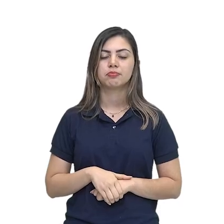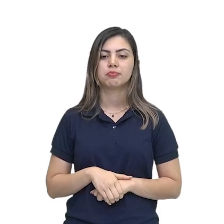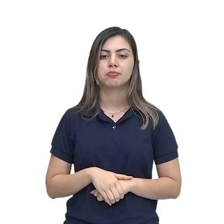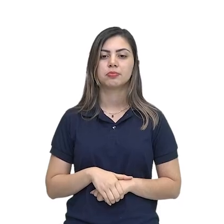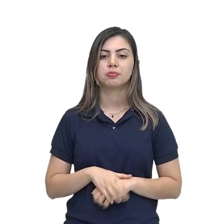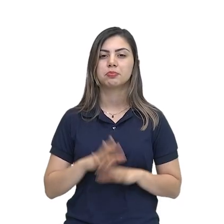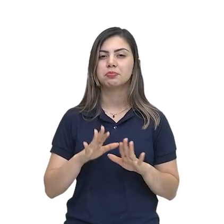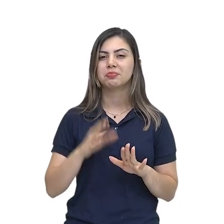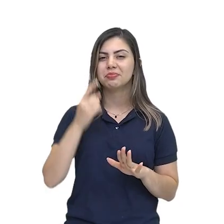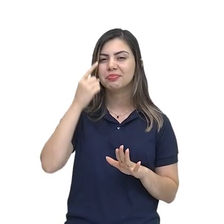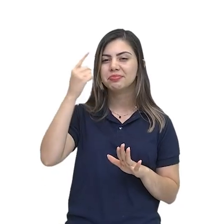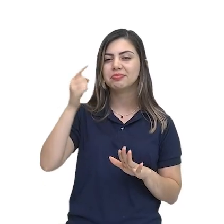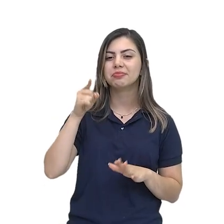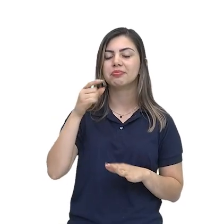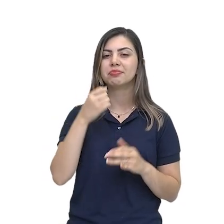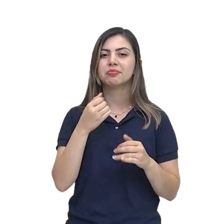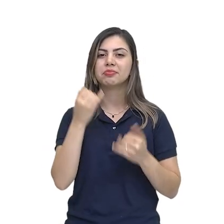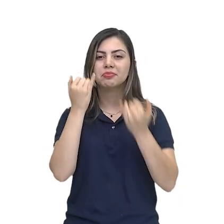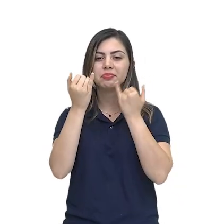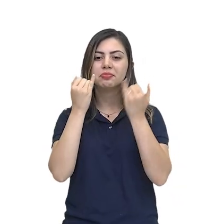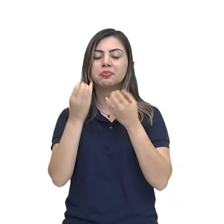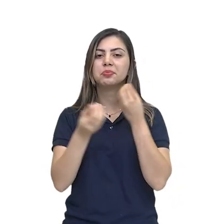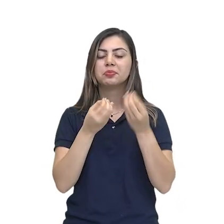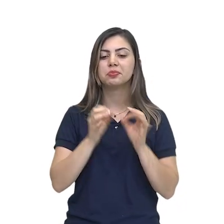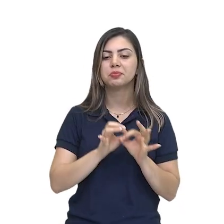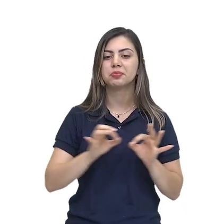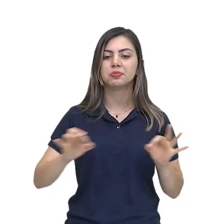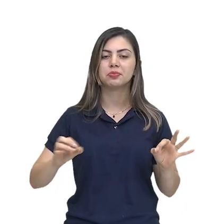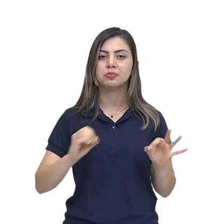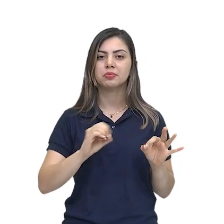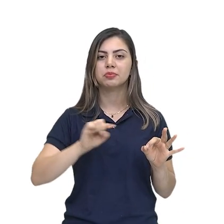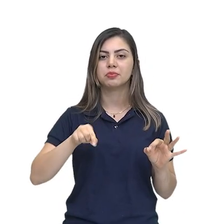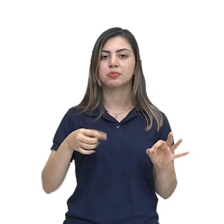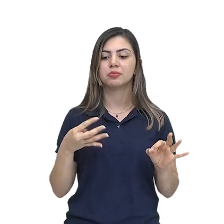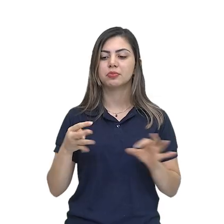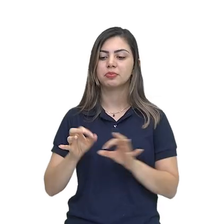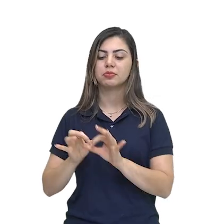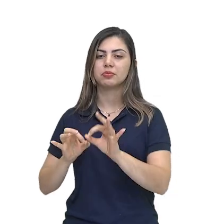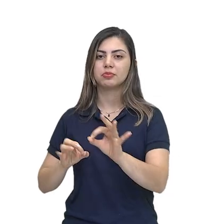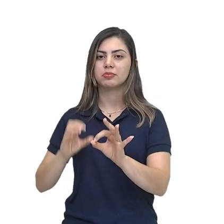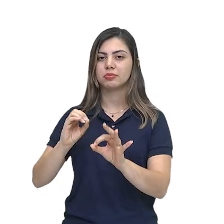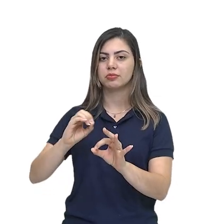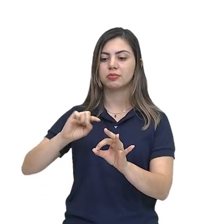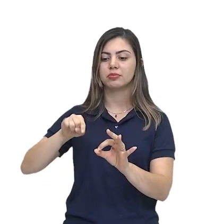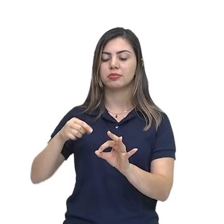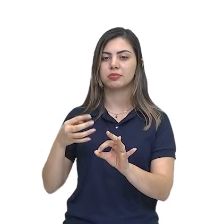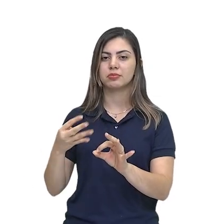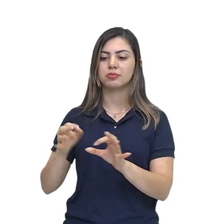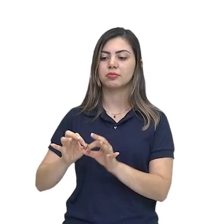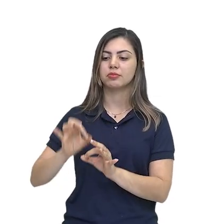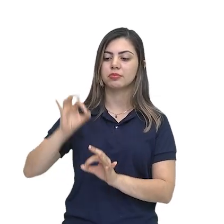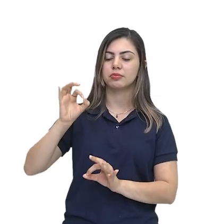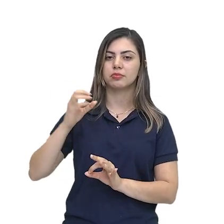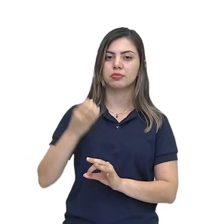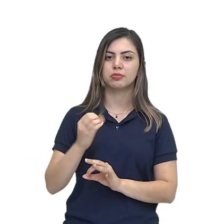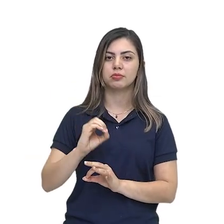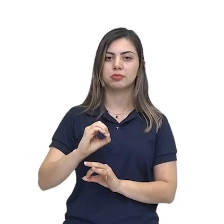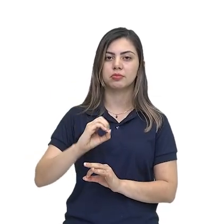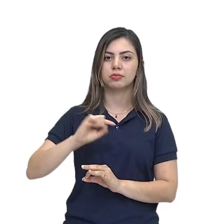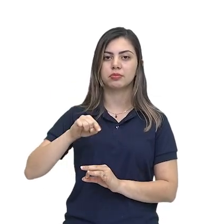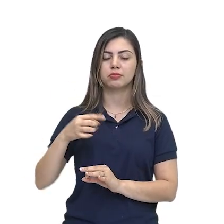nós temos como medida? Olha, 0,4, 0,4 e